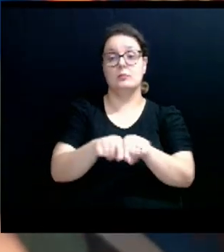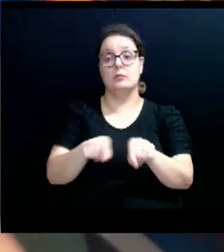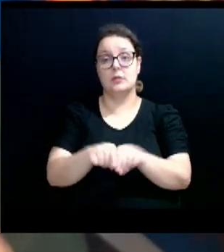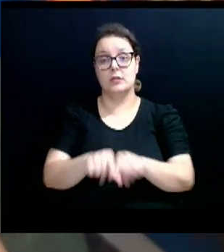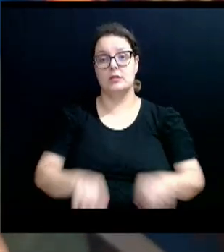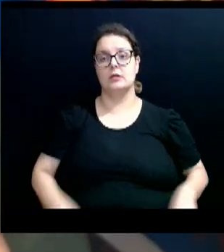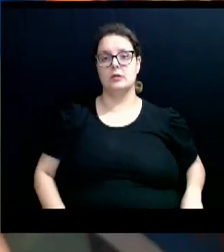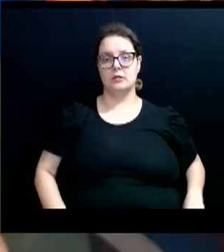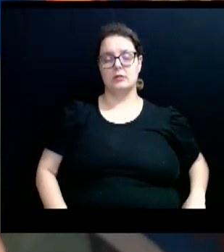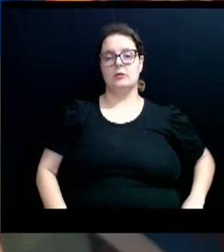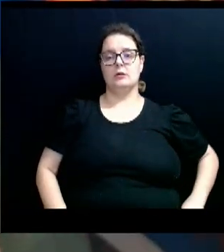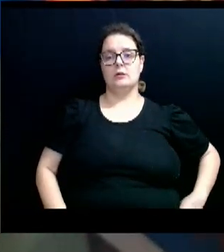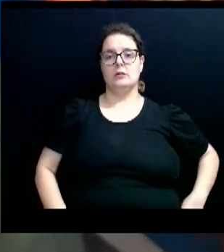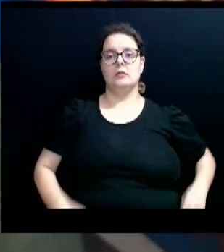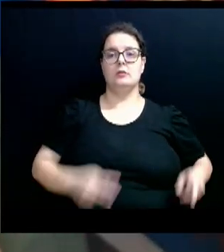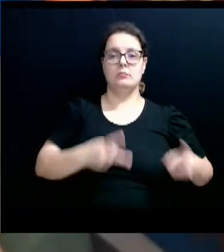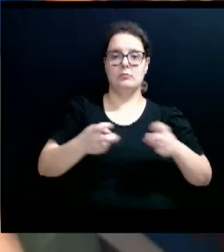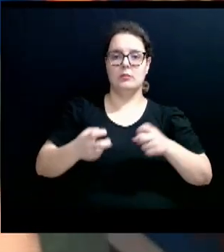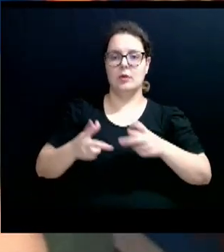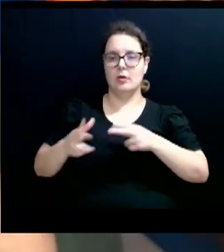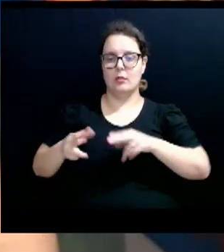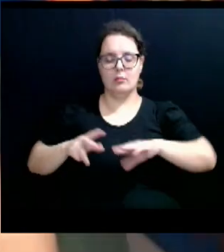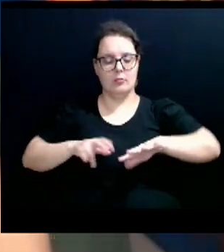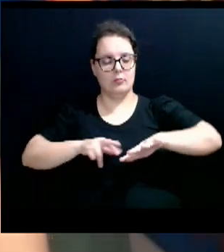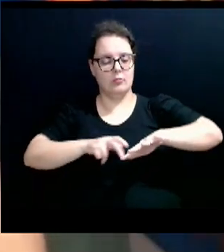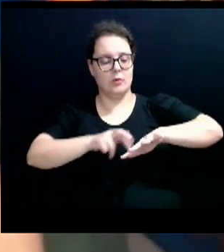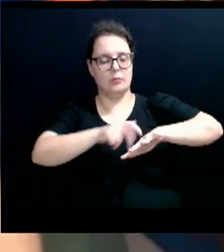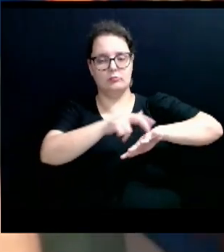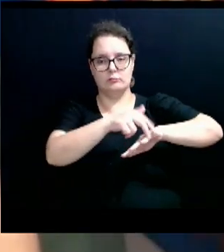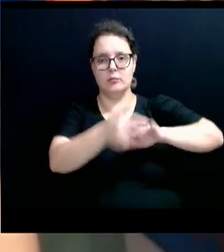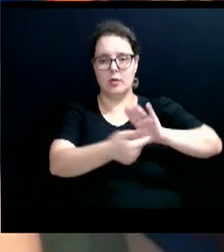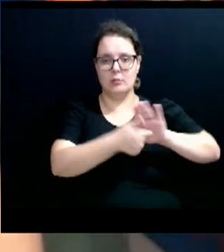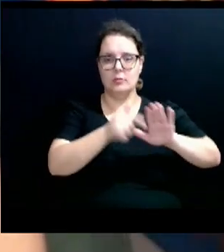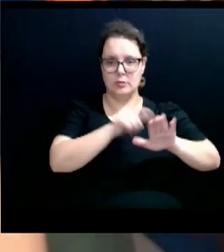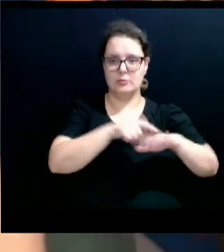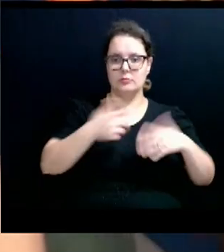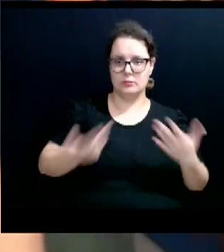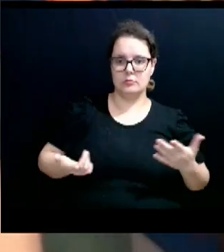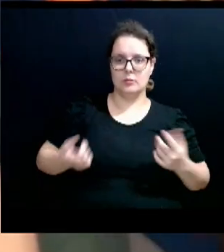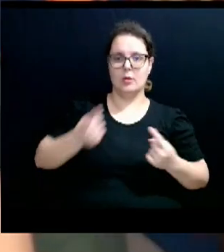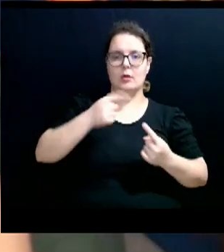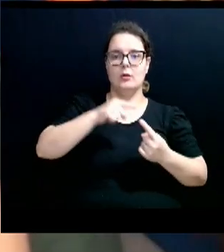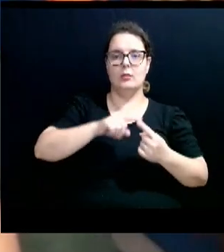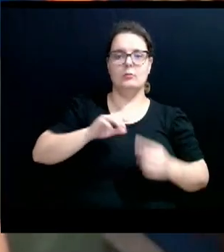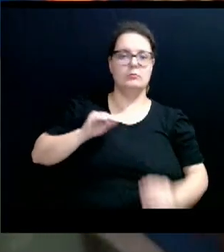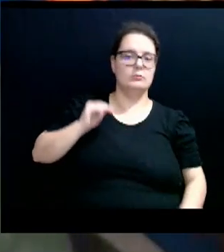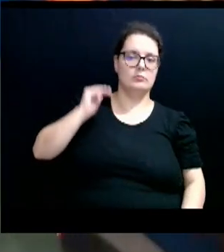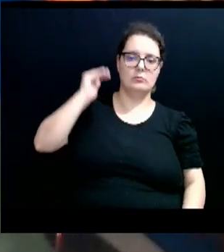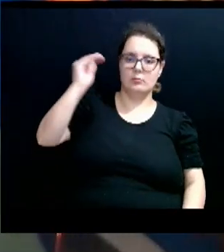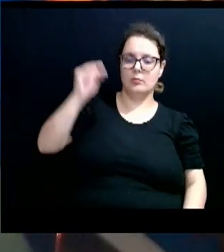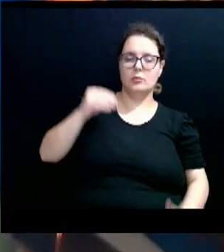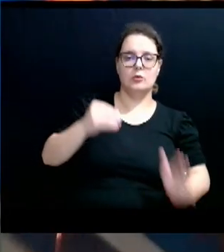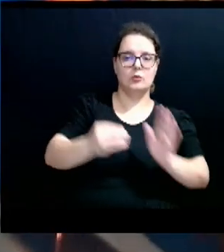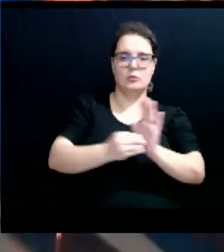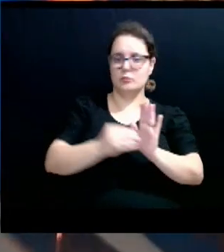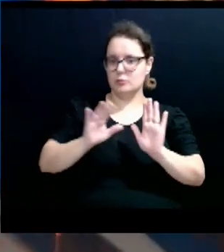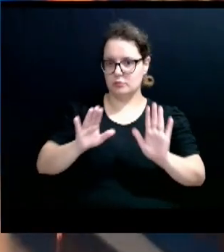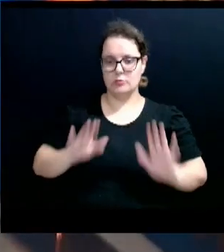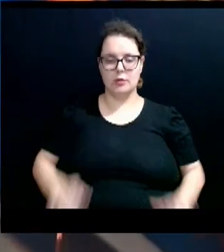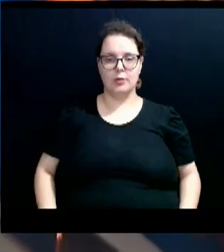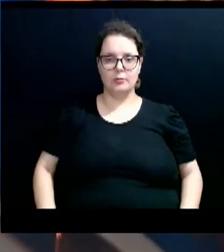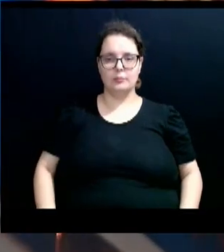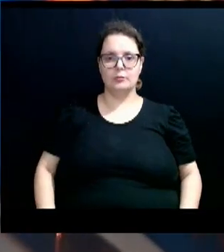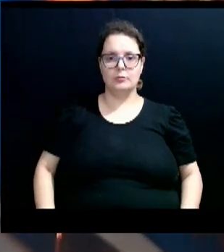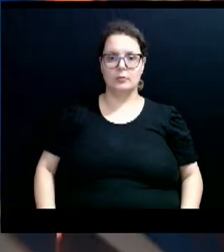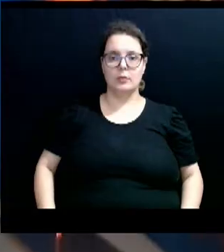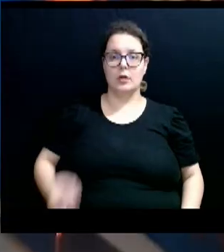como uma escadinha. O objetivo final está lá no último degrau. Só que se a gente não olhar